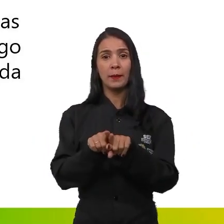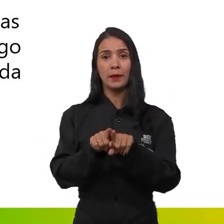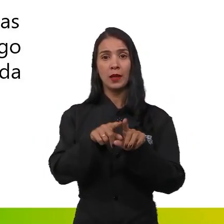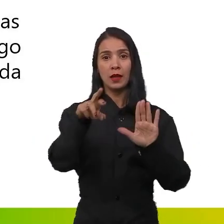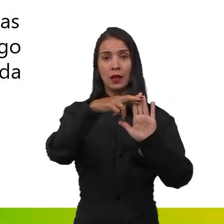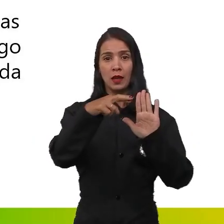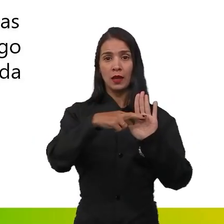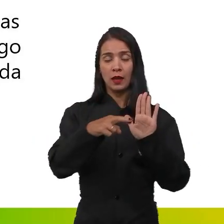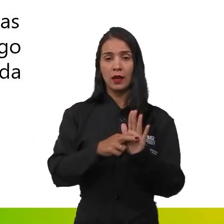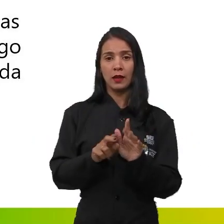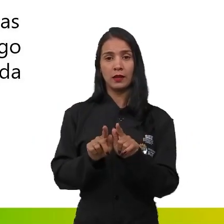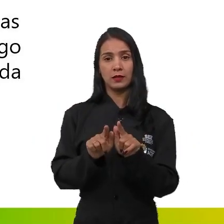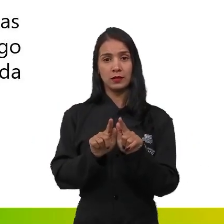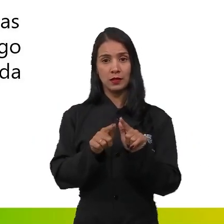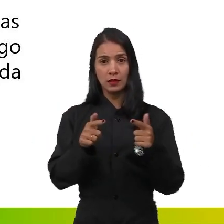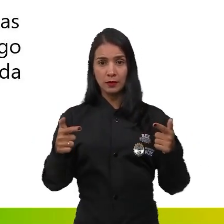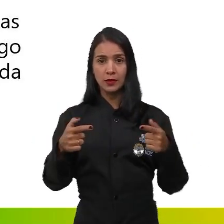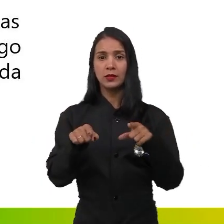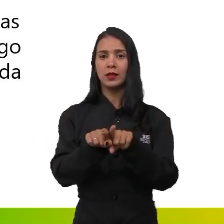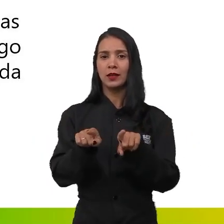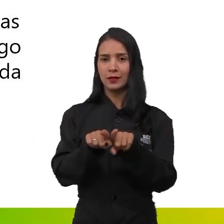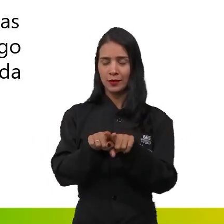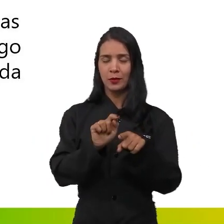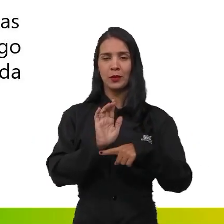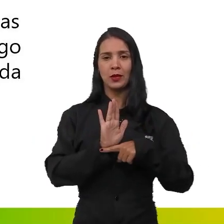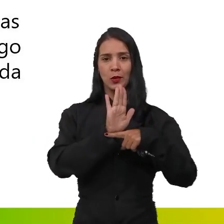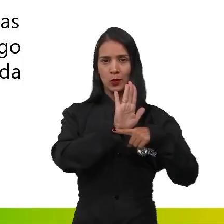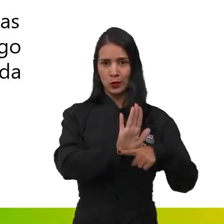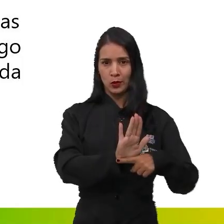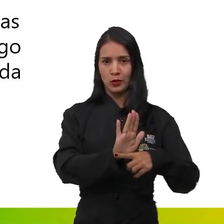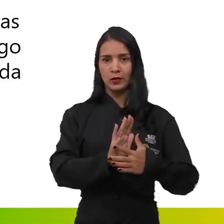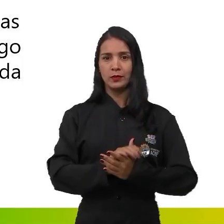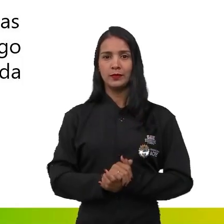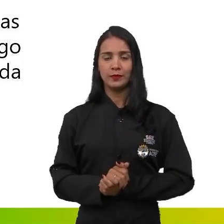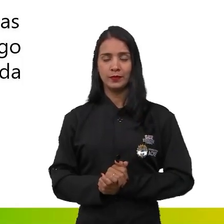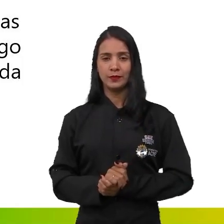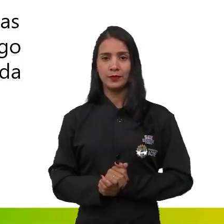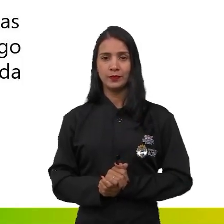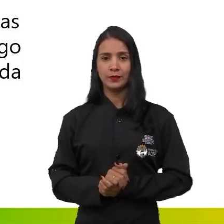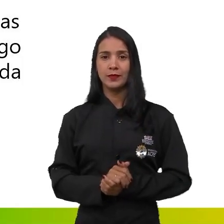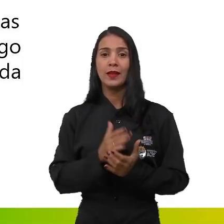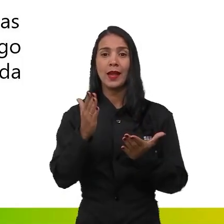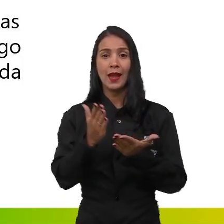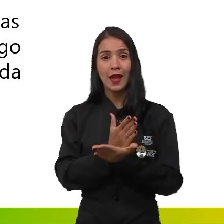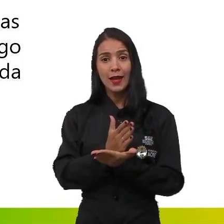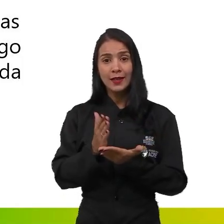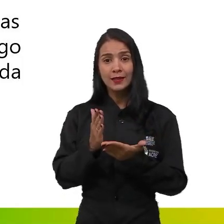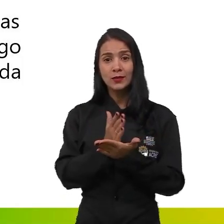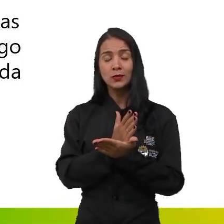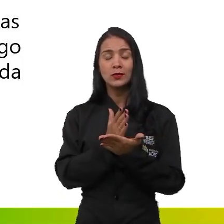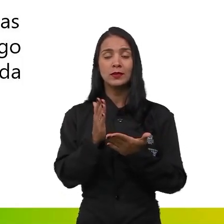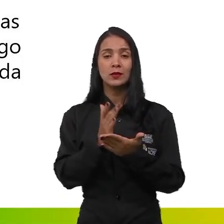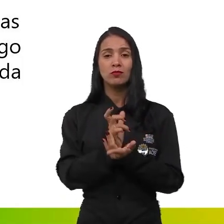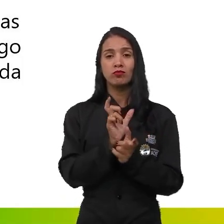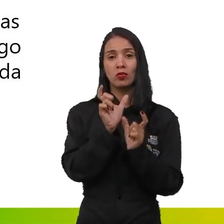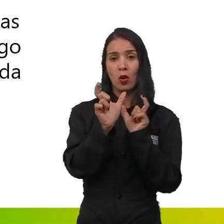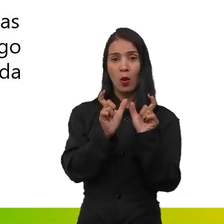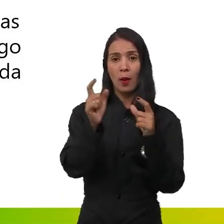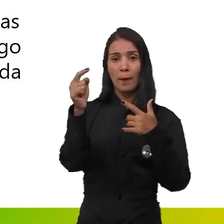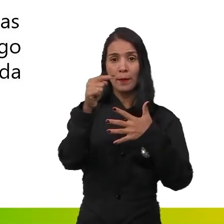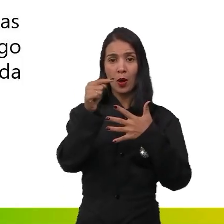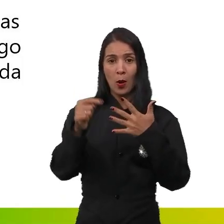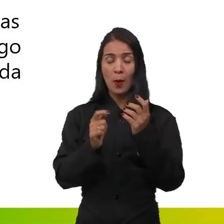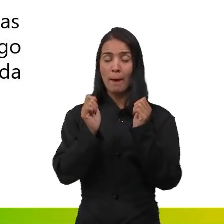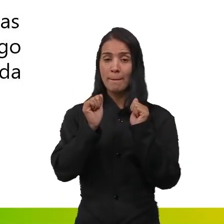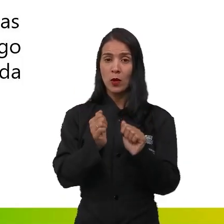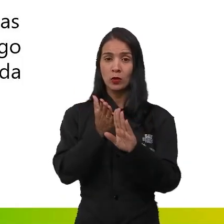processo. Então, lembra que eu disse assim, pode ser que esses elementos venham antes para ajudar nessa questão da coesão? Pode